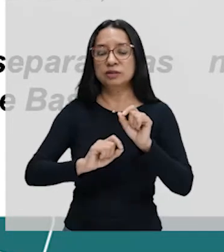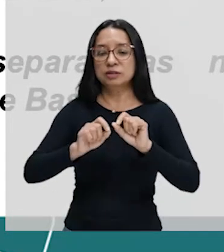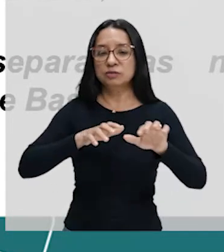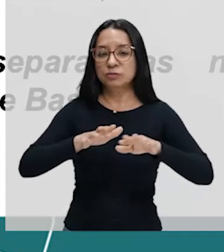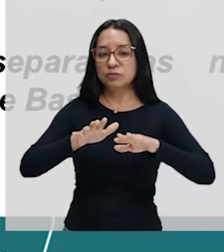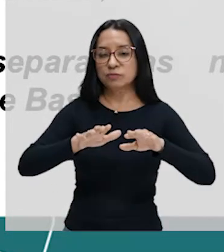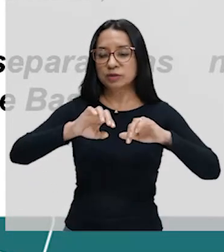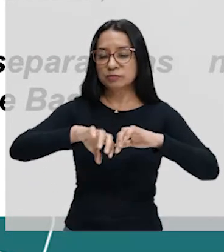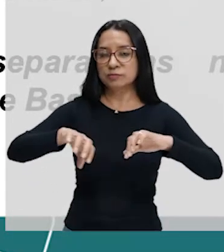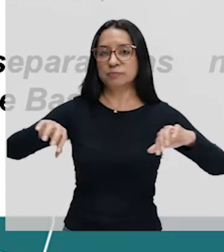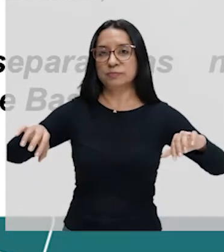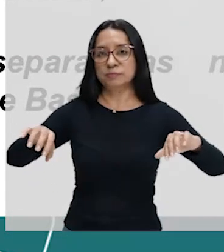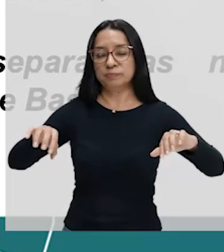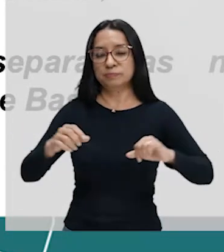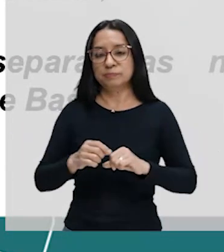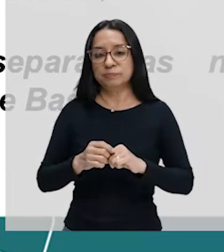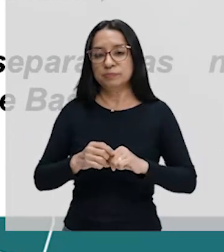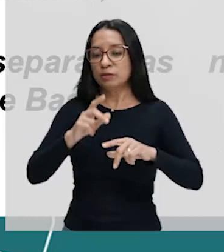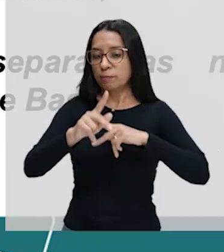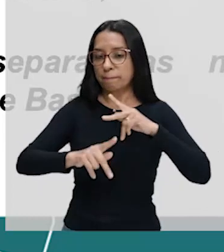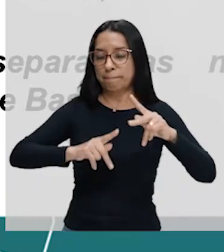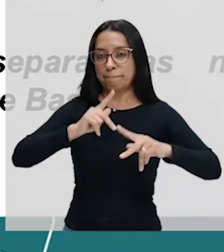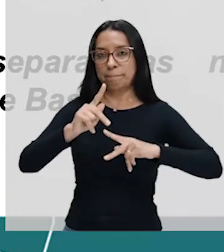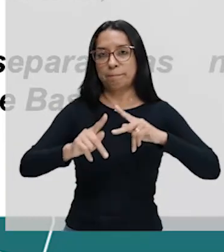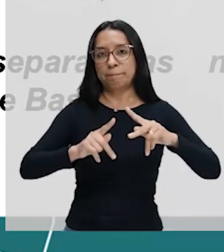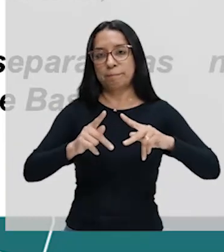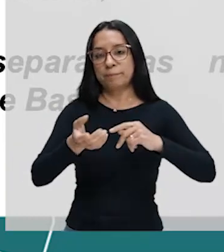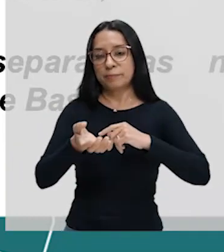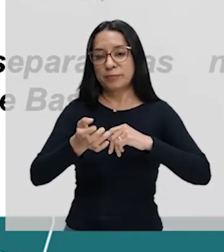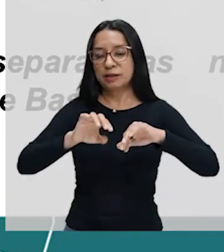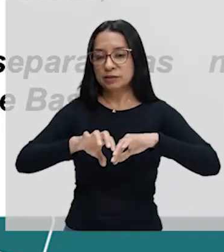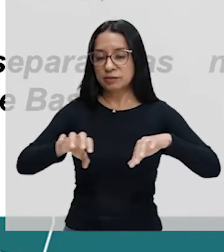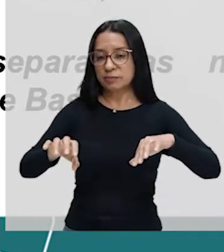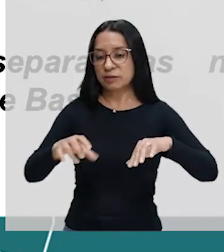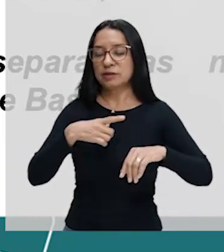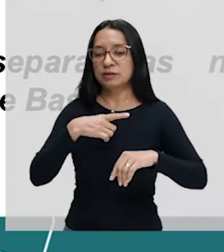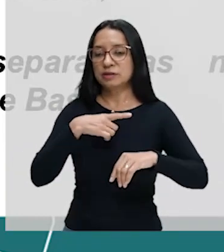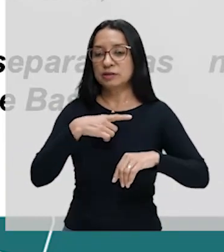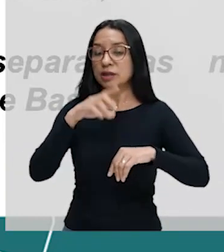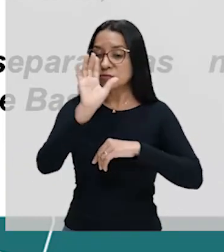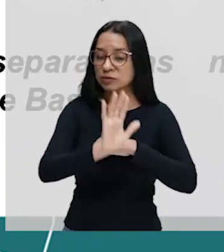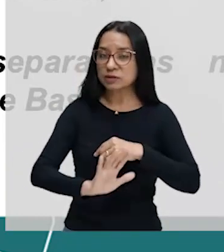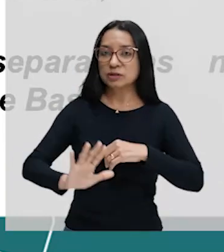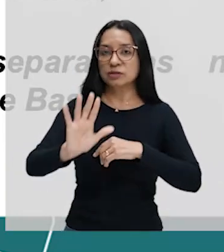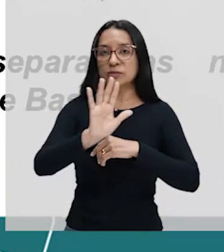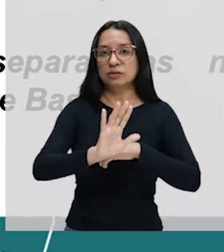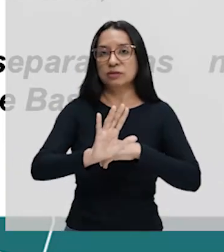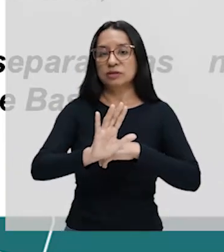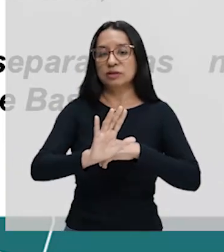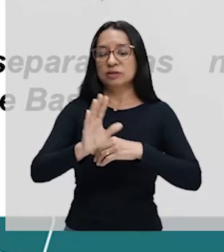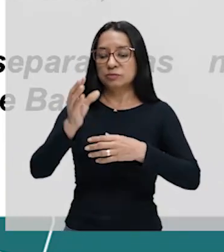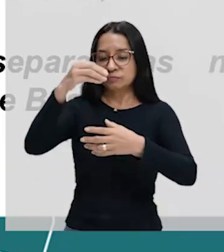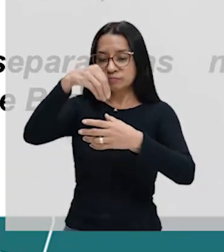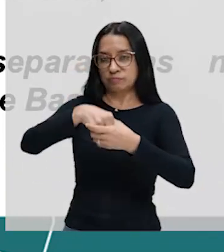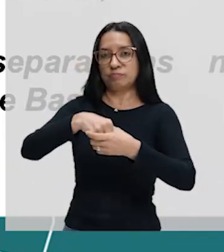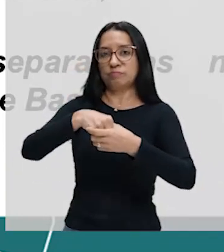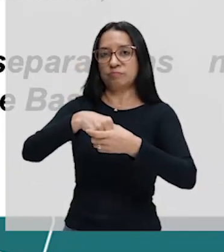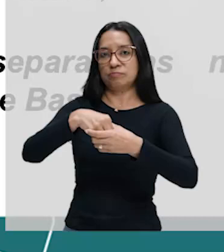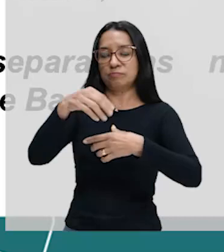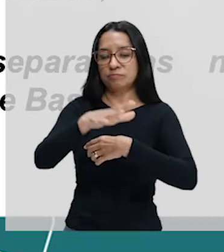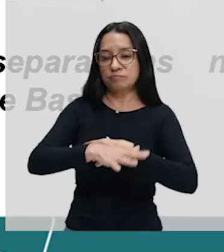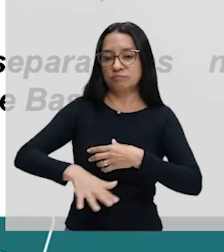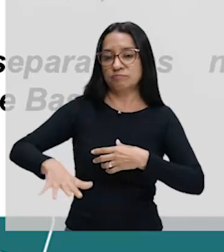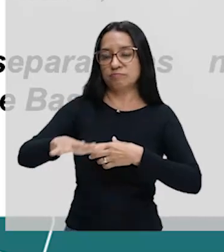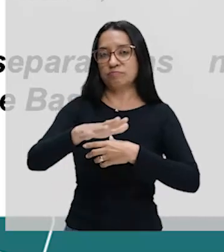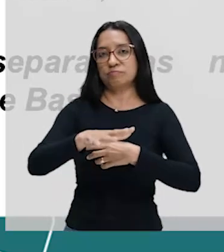movimento separatista, essa população que quer se separar, ela tem uma nacionalidade, ela está inserida, tá, em